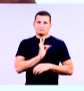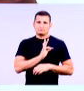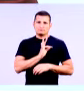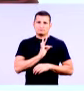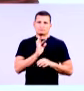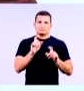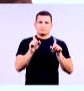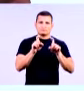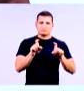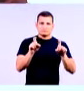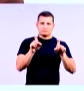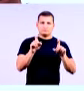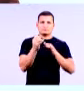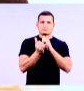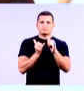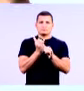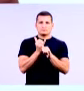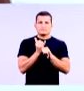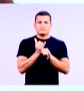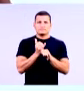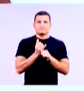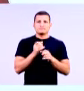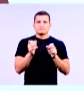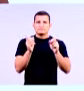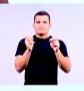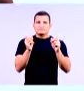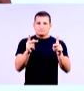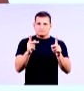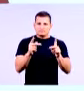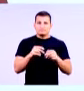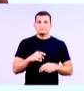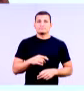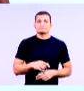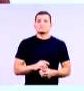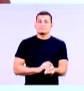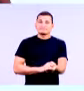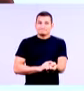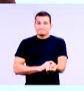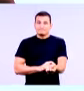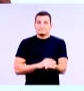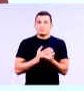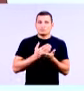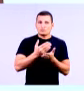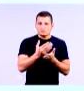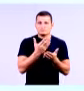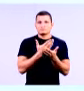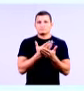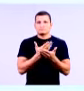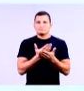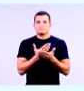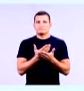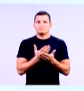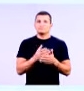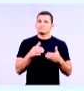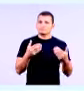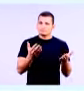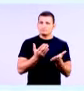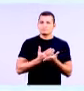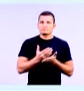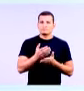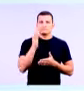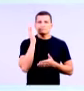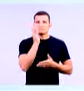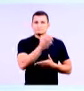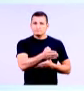informática para a internet. Muito bem, então você deve estar ansioso para começar essa aula, né? Então vamos direto